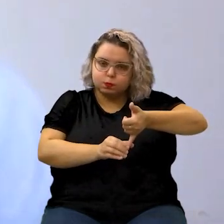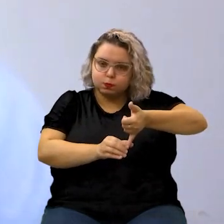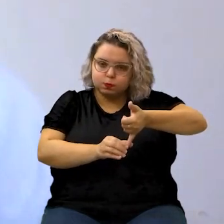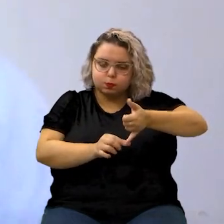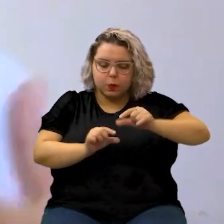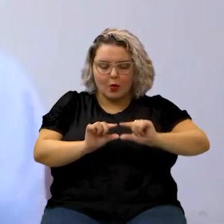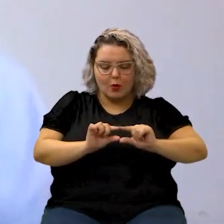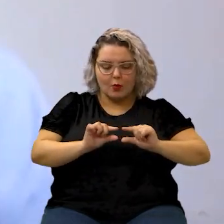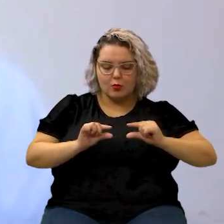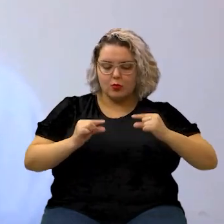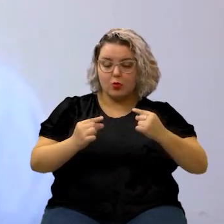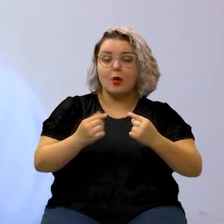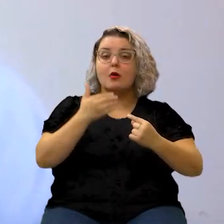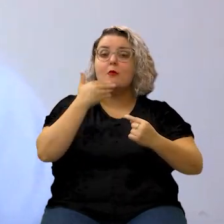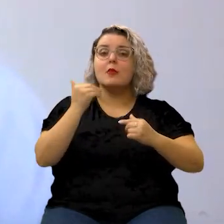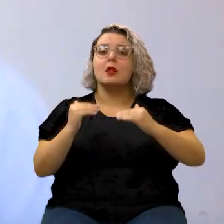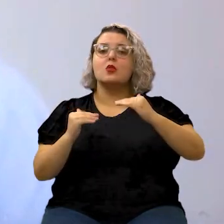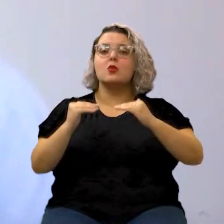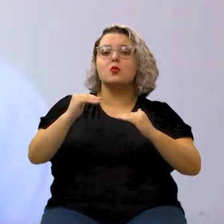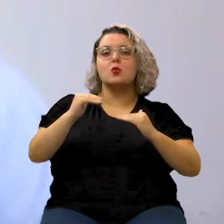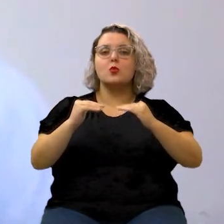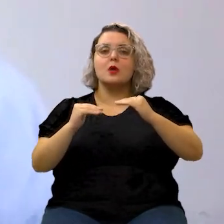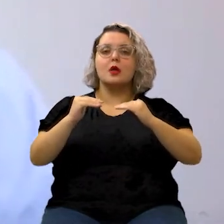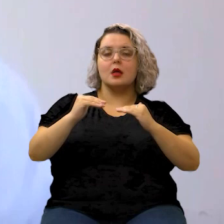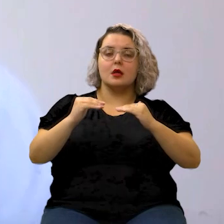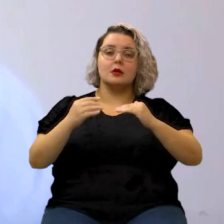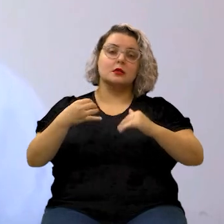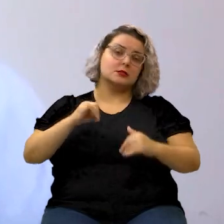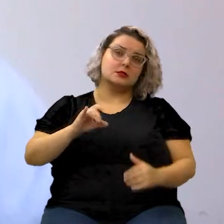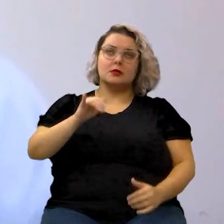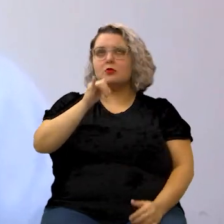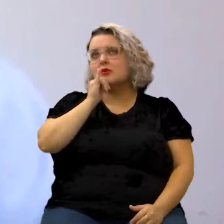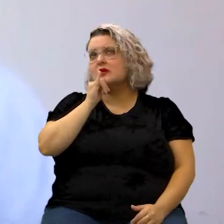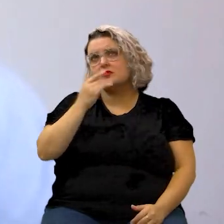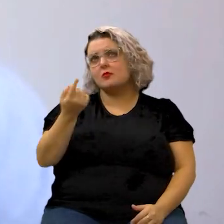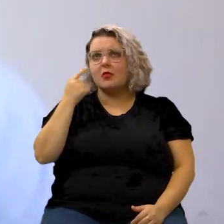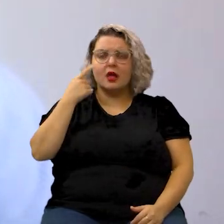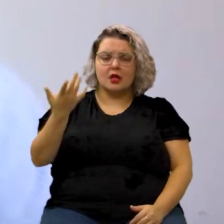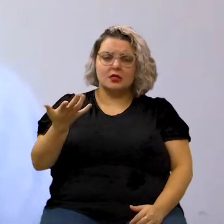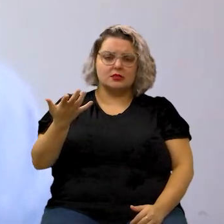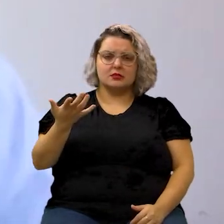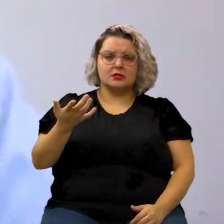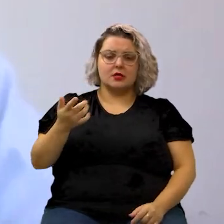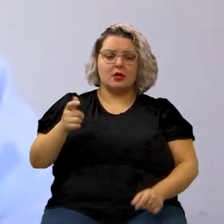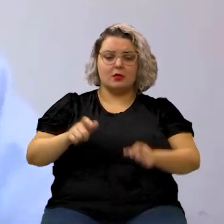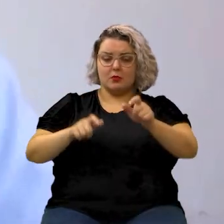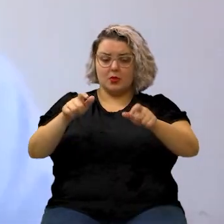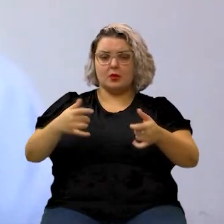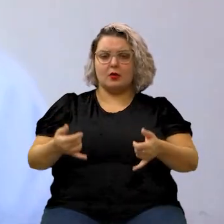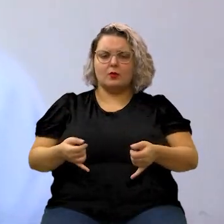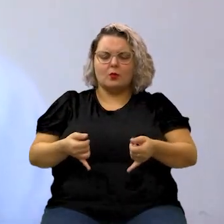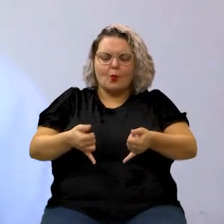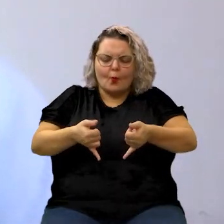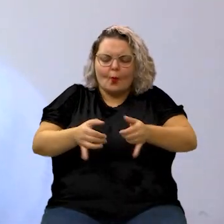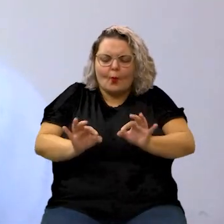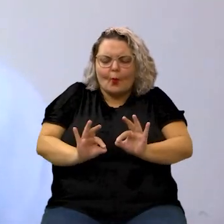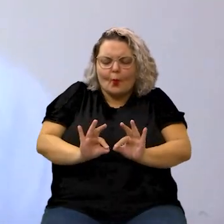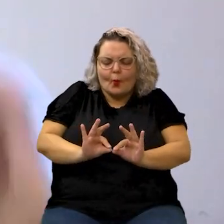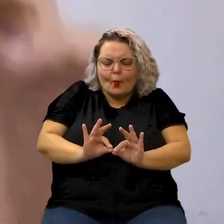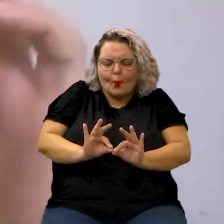mais grosso, melhor fica o seu equilíbrio, tá? Se a gente for colocar um exemplo aqui, imagina a pessoa que usa um salto que ele é bem